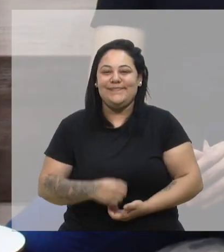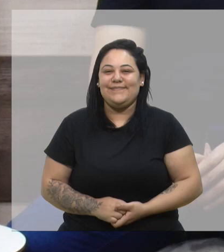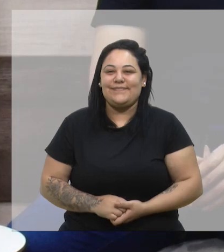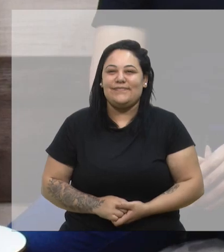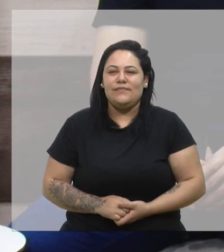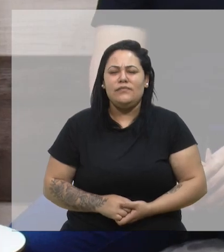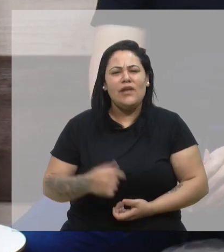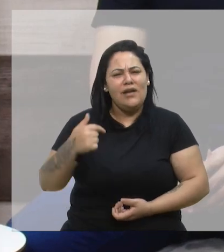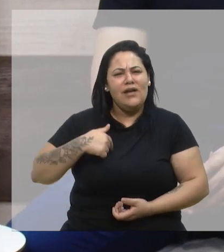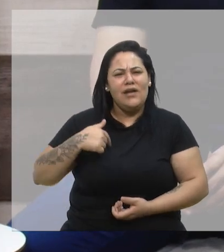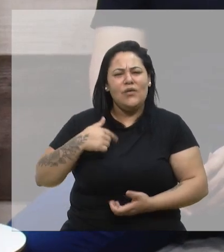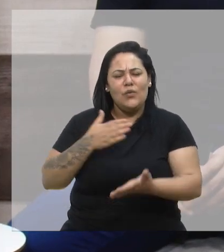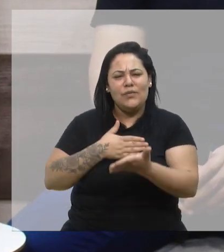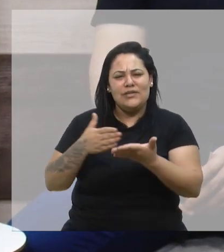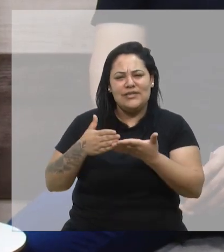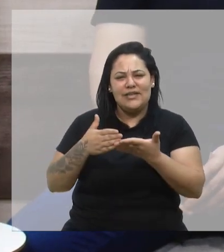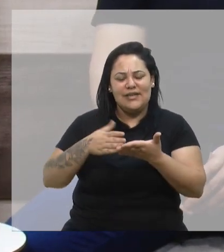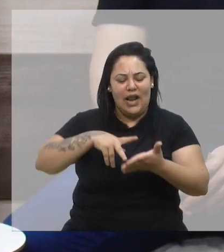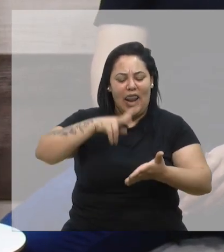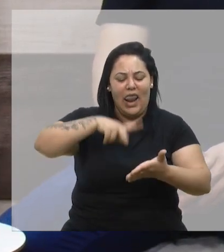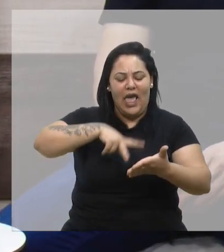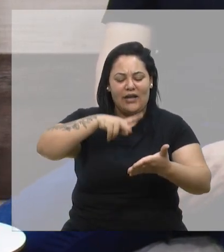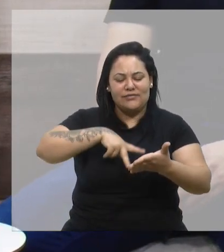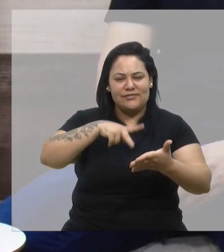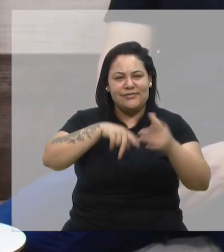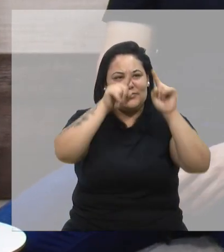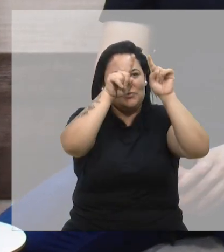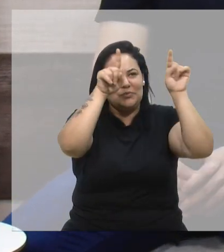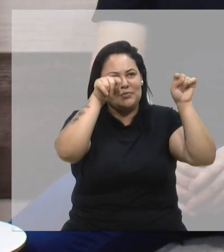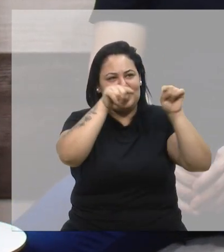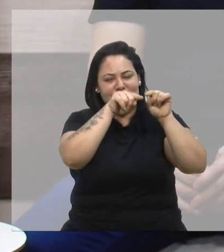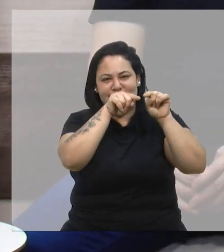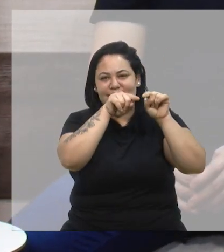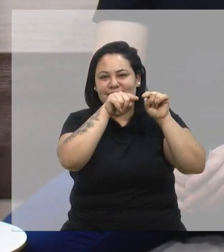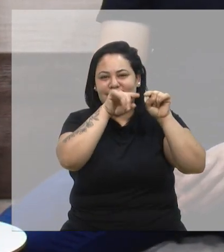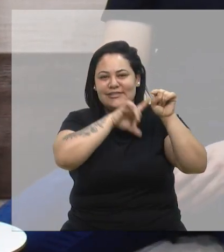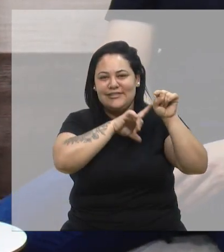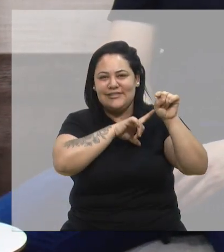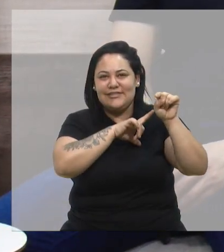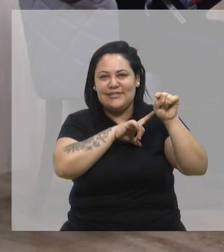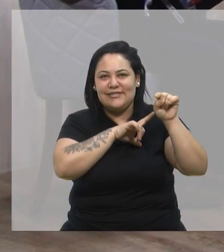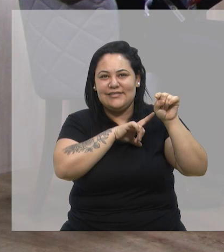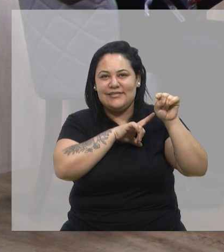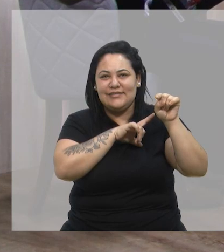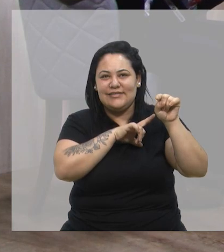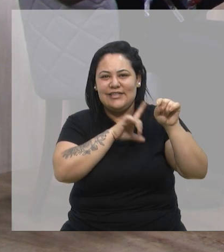Olá, tudo bom? Eu comecei lendo aqui os balõezinhos, que é geralmente o clima,